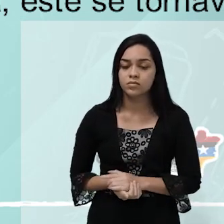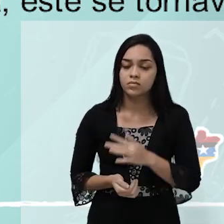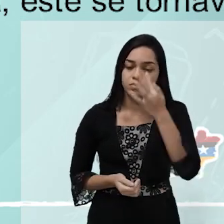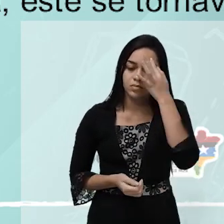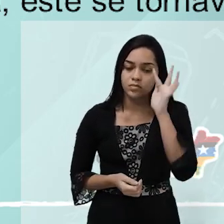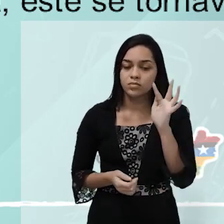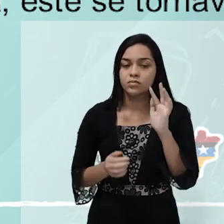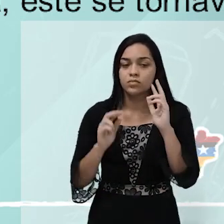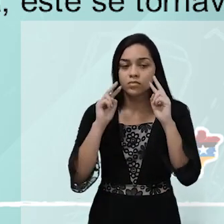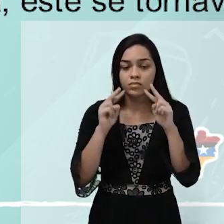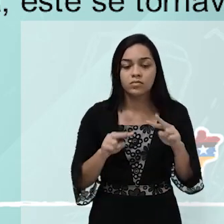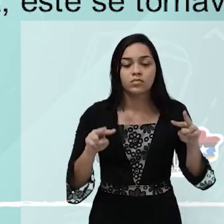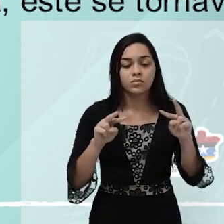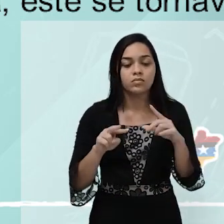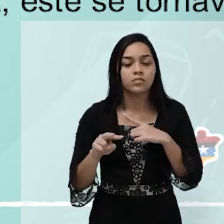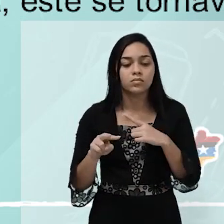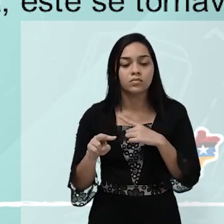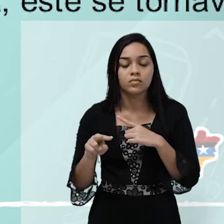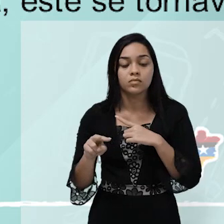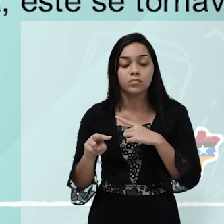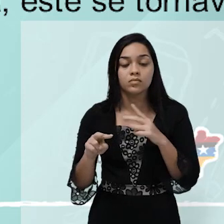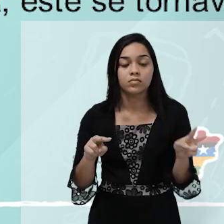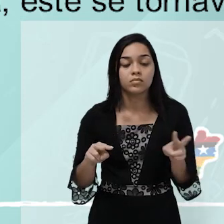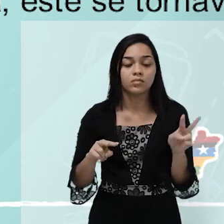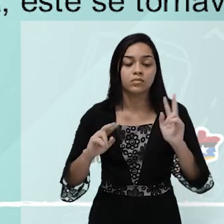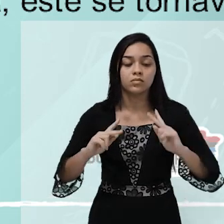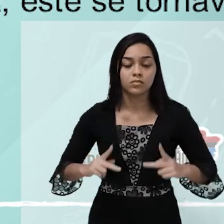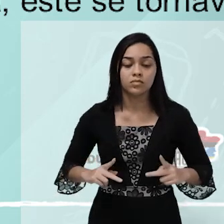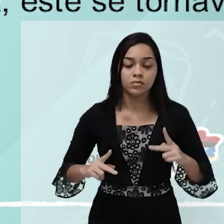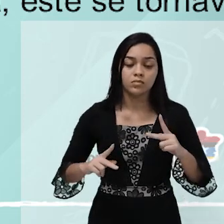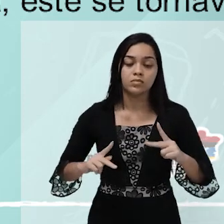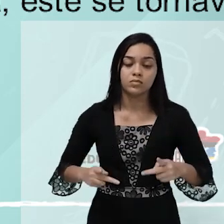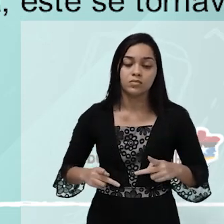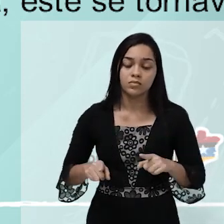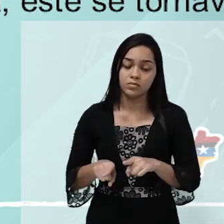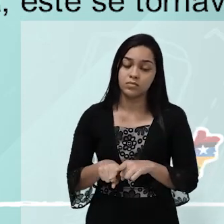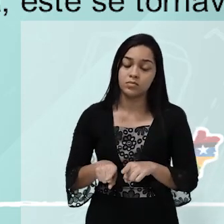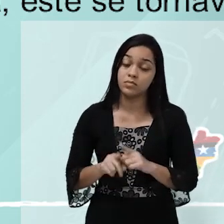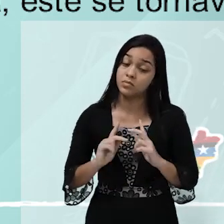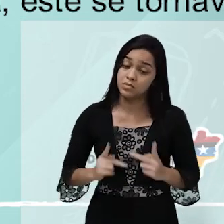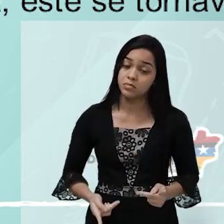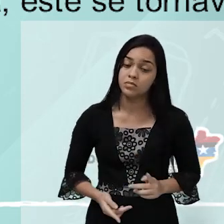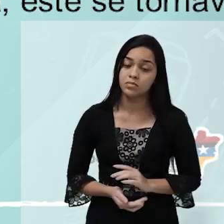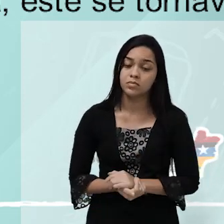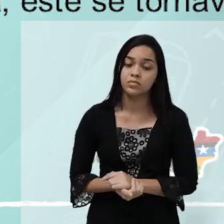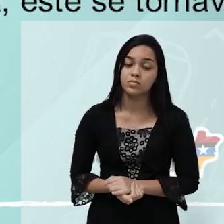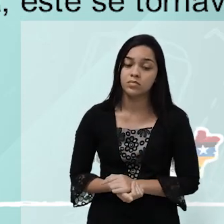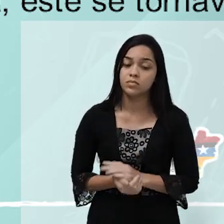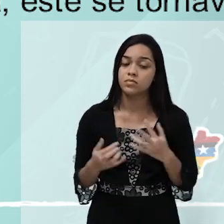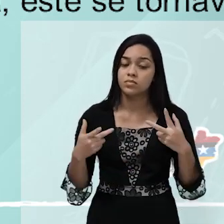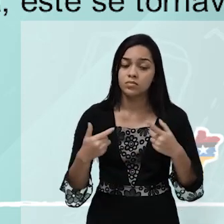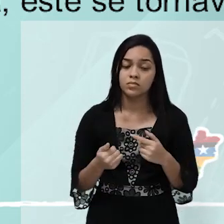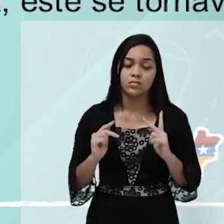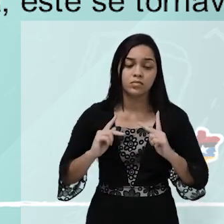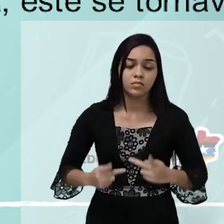Essa corrente filosófica visava a valorização do ser humano, tal como humano. Tudo o que cercava